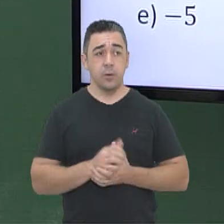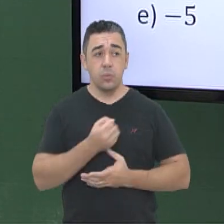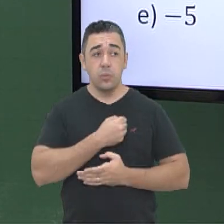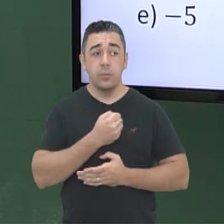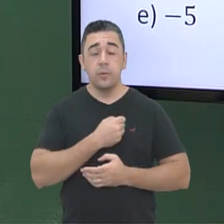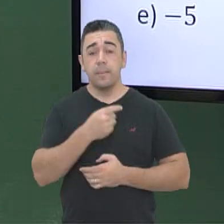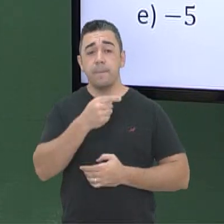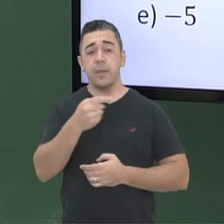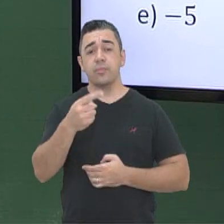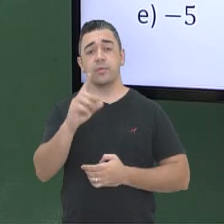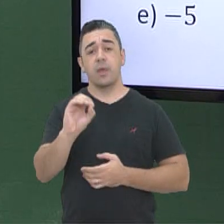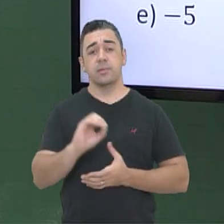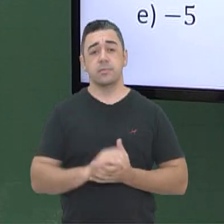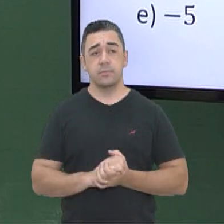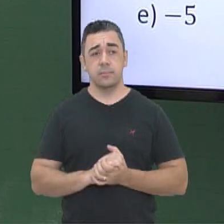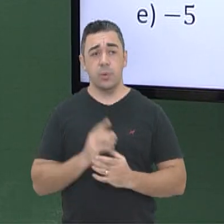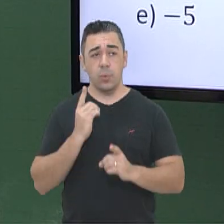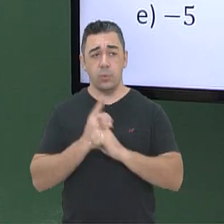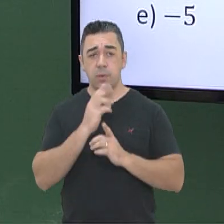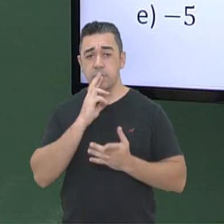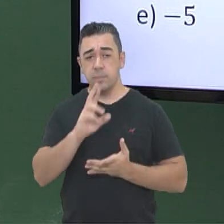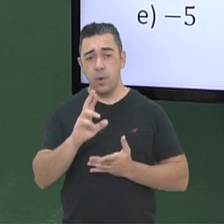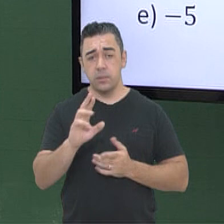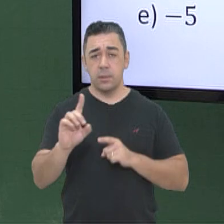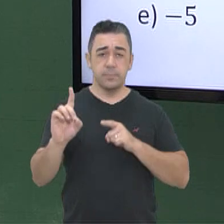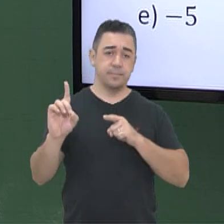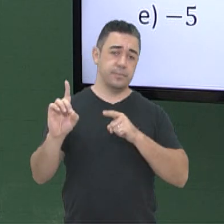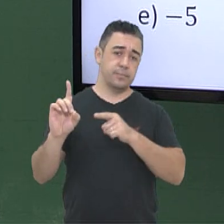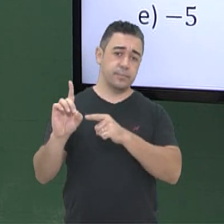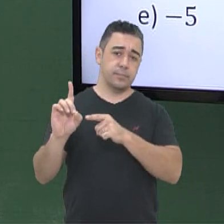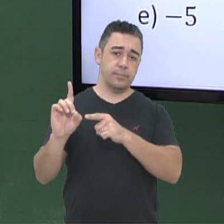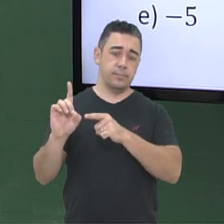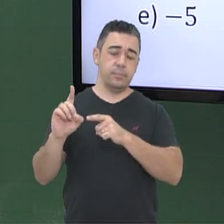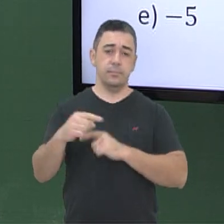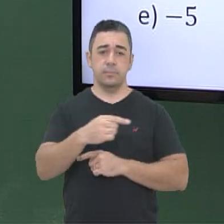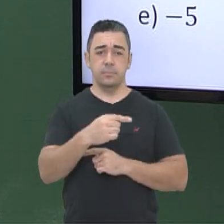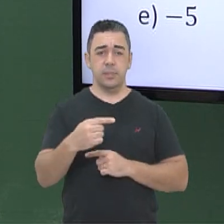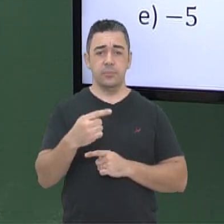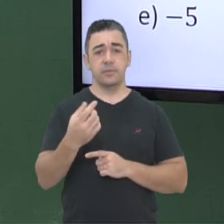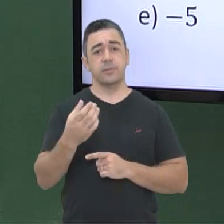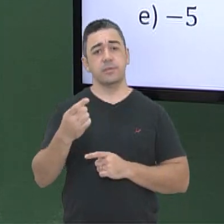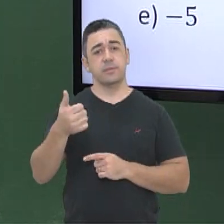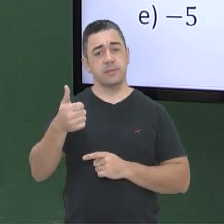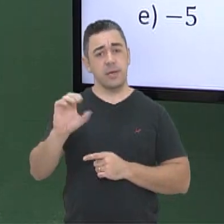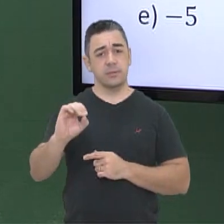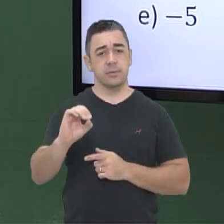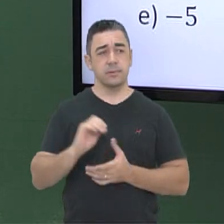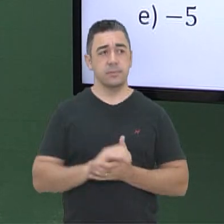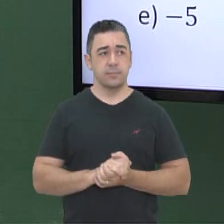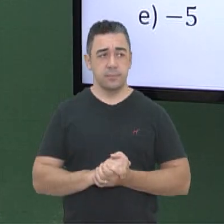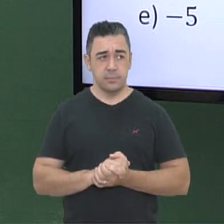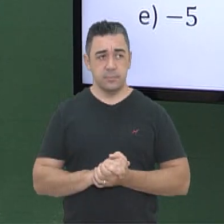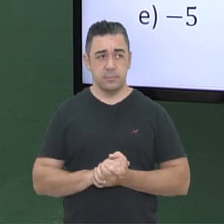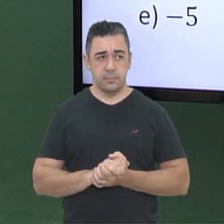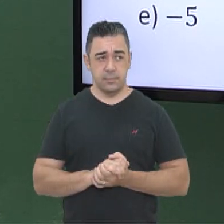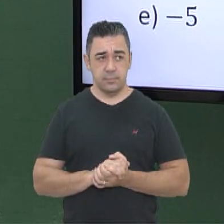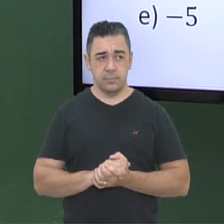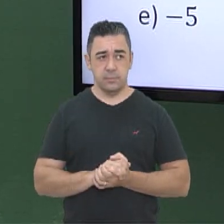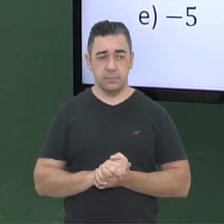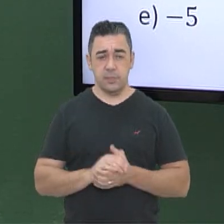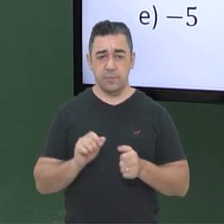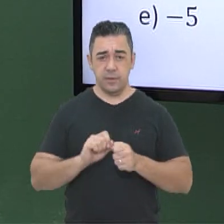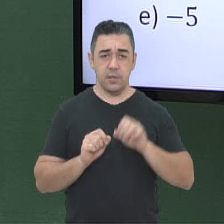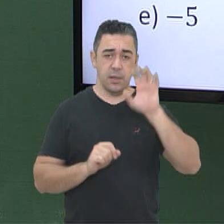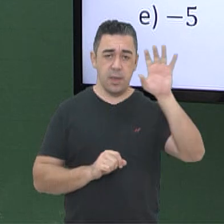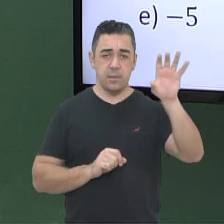Sobrou apenas o menos 10. Então, o resultado é menos 10. Ou seja, esse menos